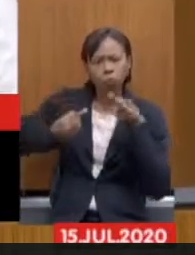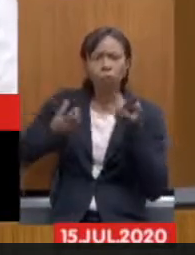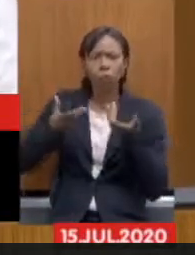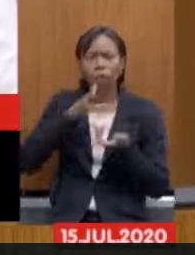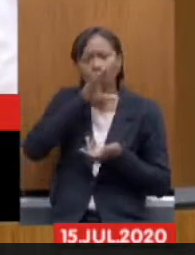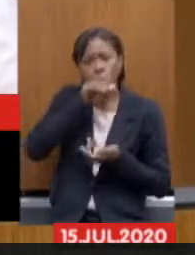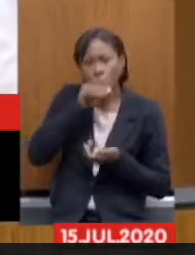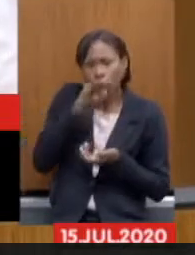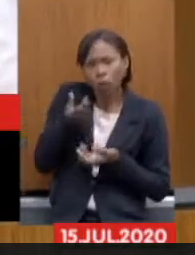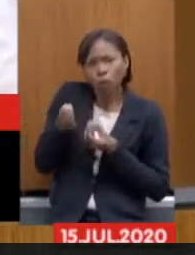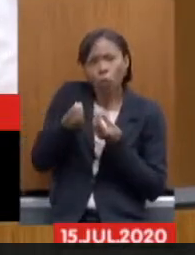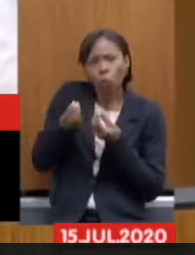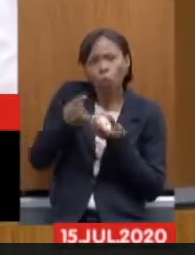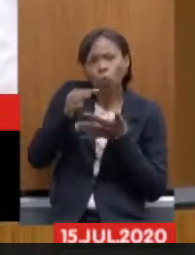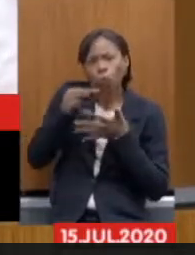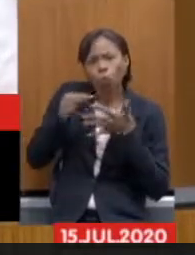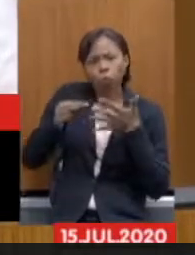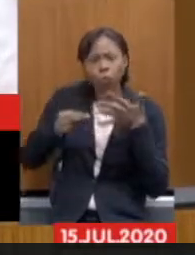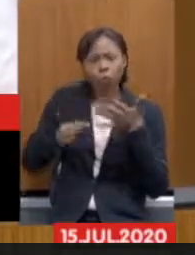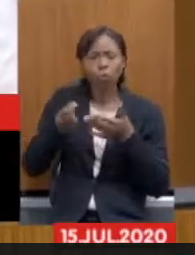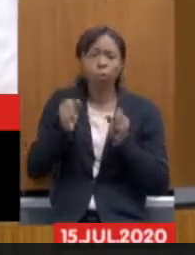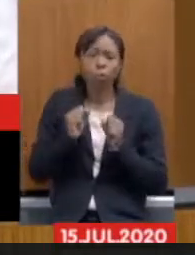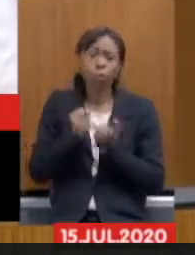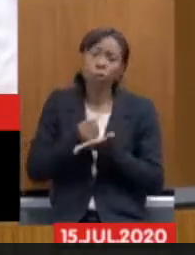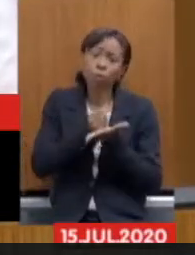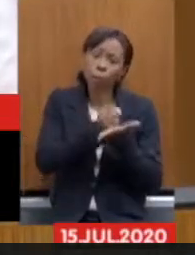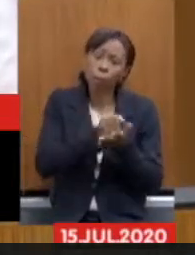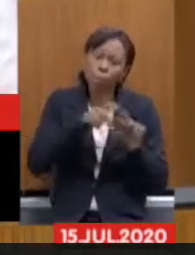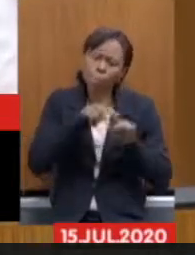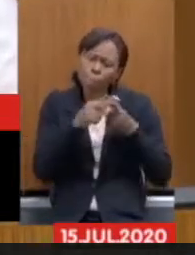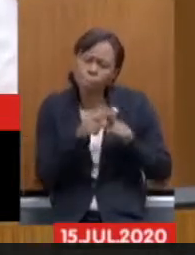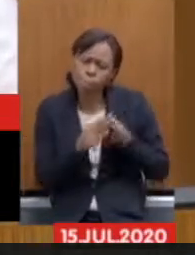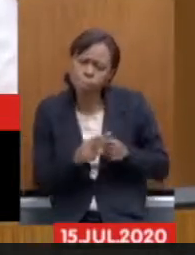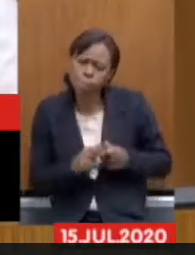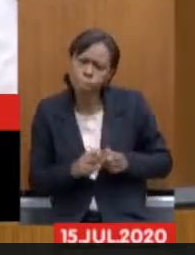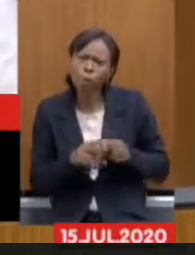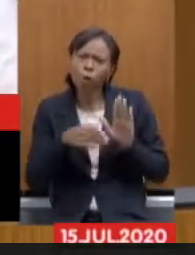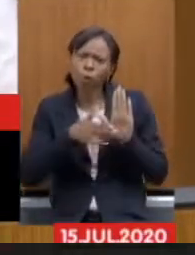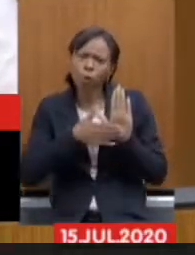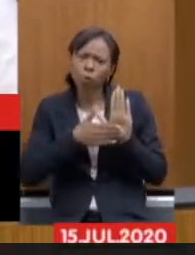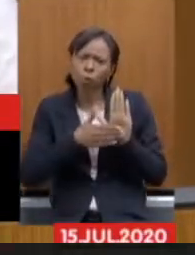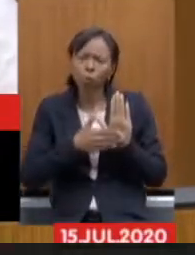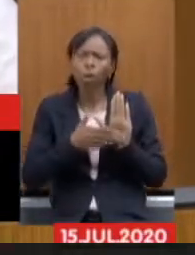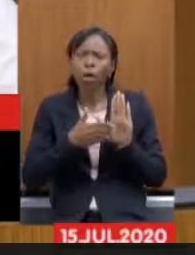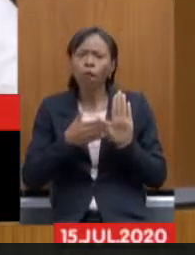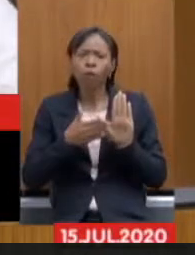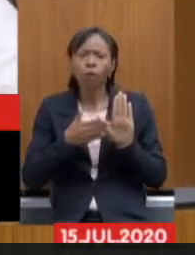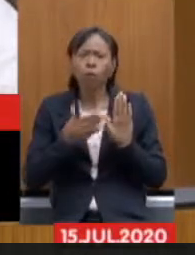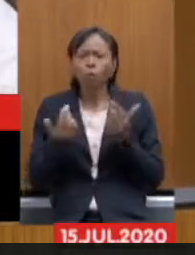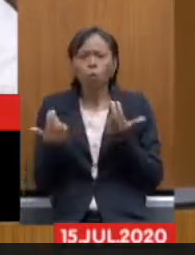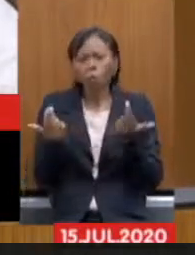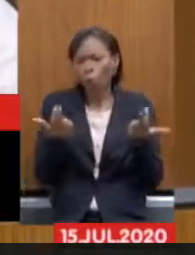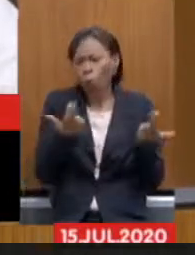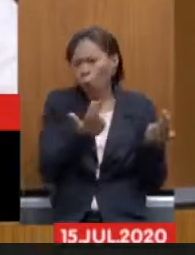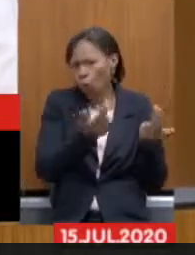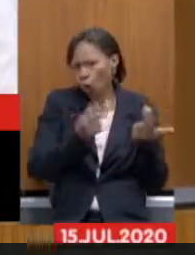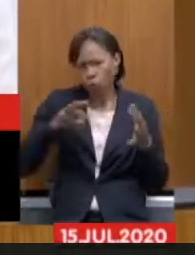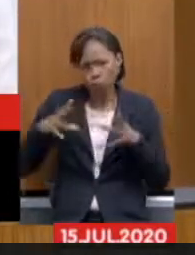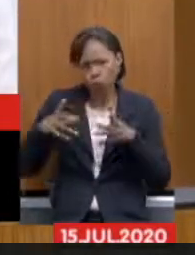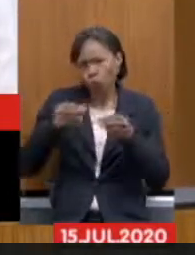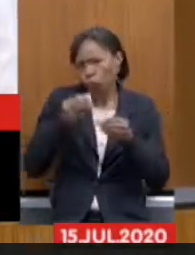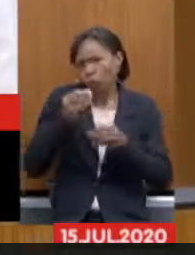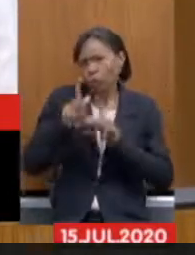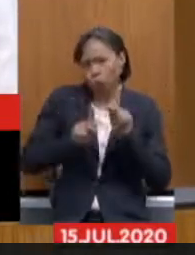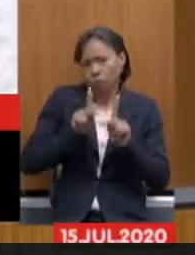questões para que a gente possa ajudar a aperfeiçoar o projeto como todos os nossos colegas estão